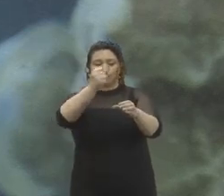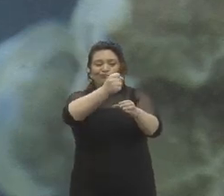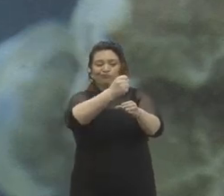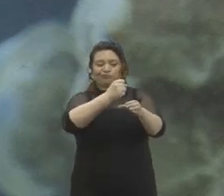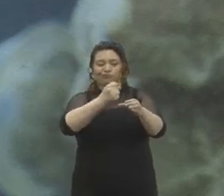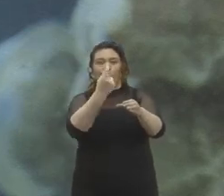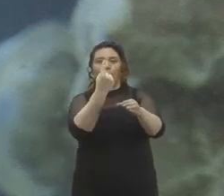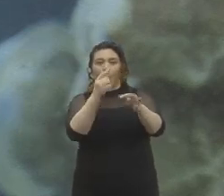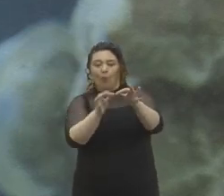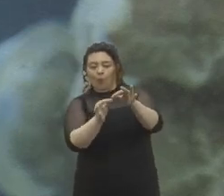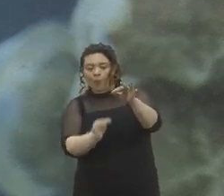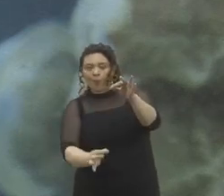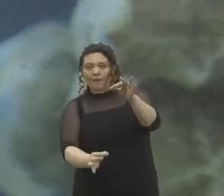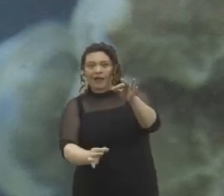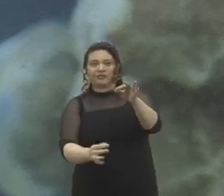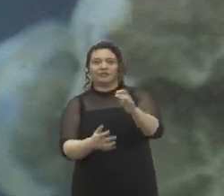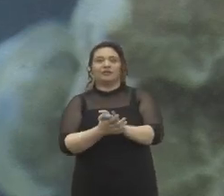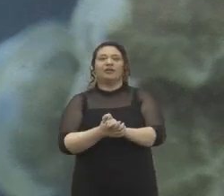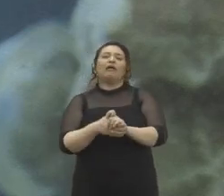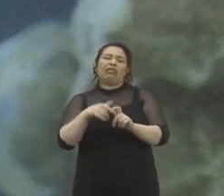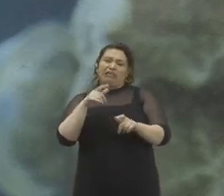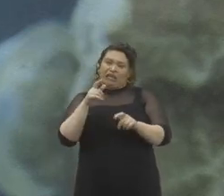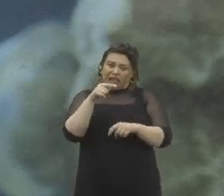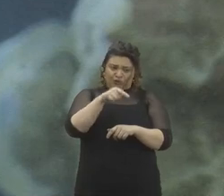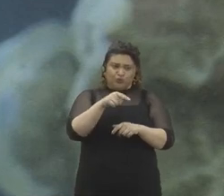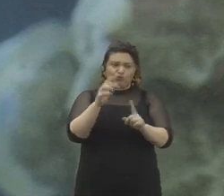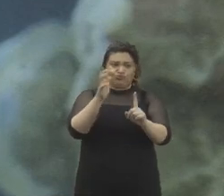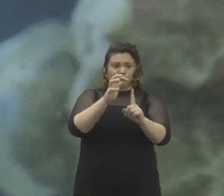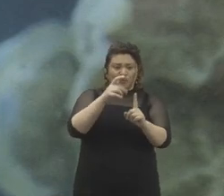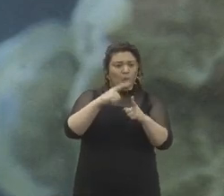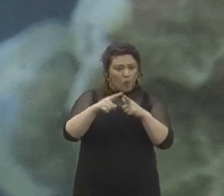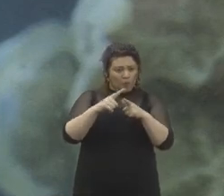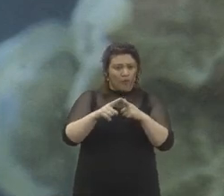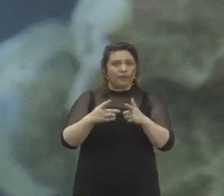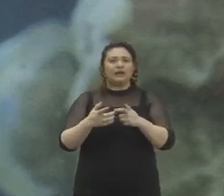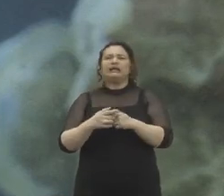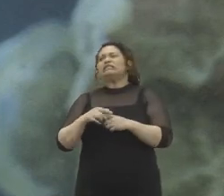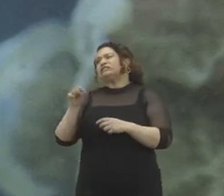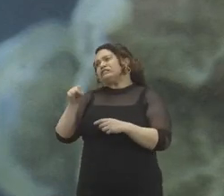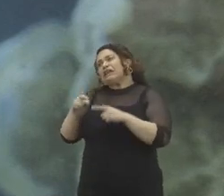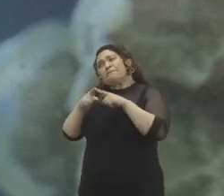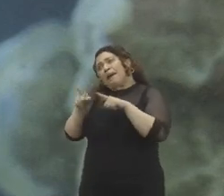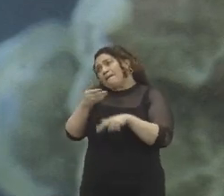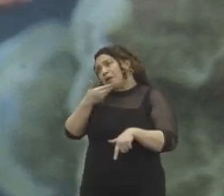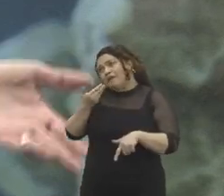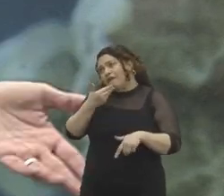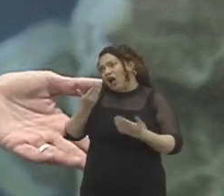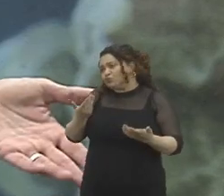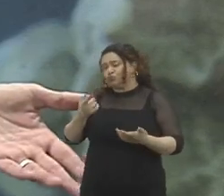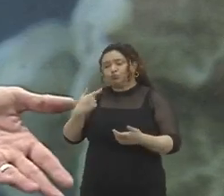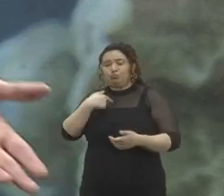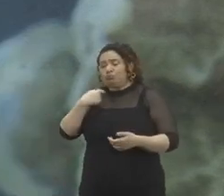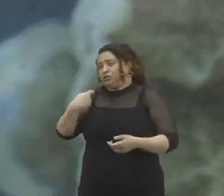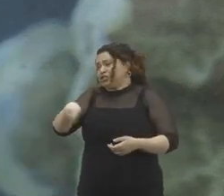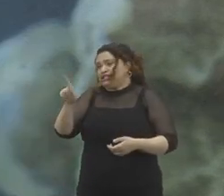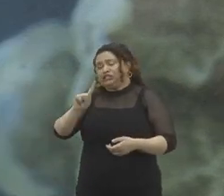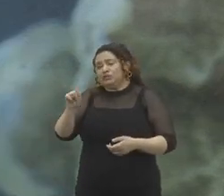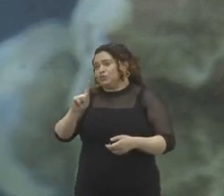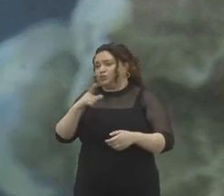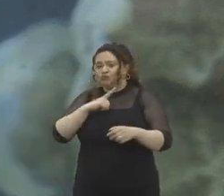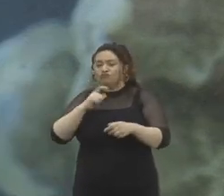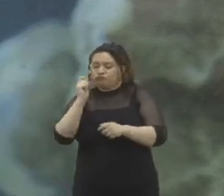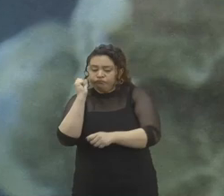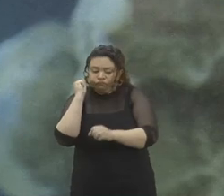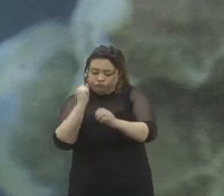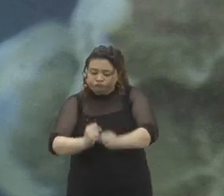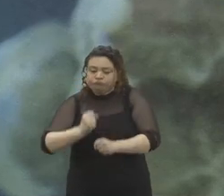e isso te afeta de alguma forma Fi afeta muda mas em alguns pontos de vista é até mais fácil eu não preciso cavar tanto no gelo quer dizer de um